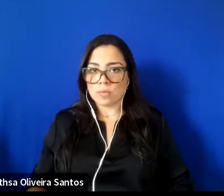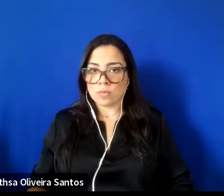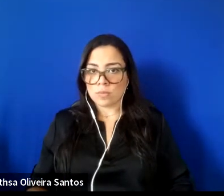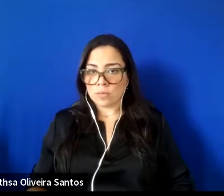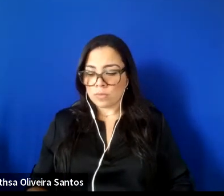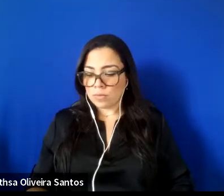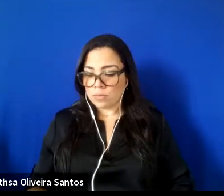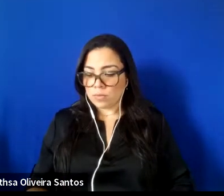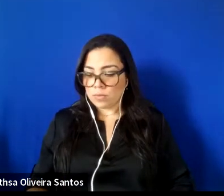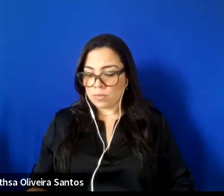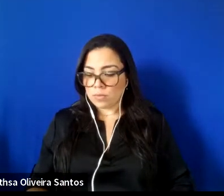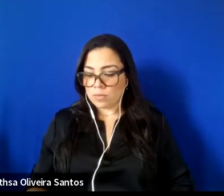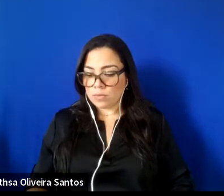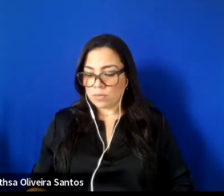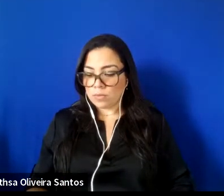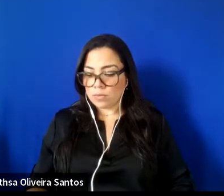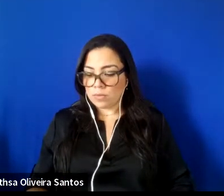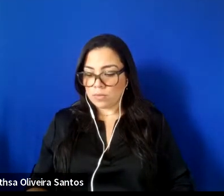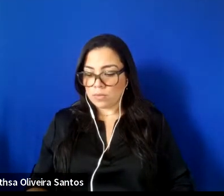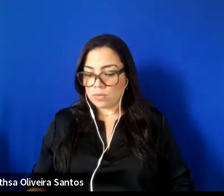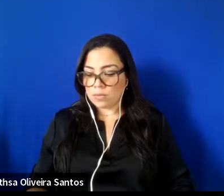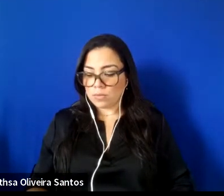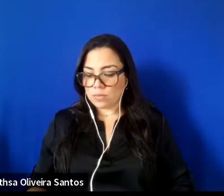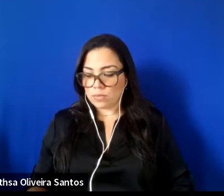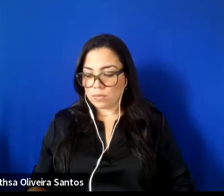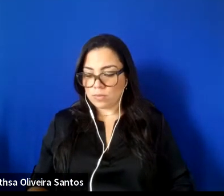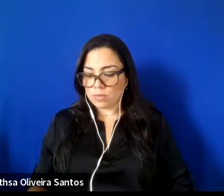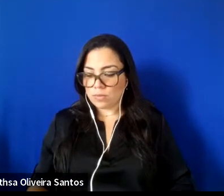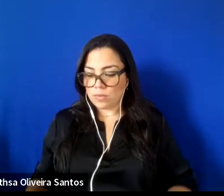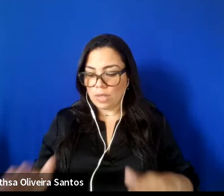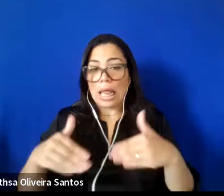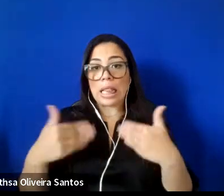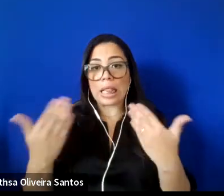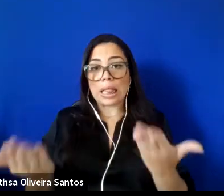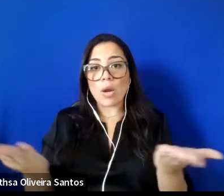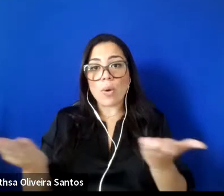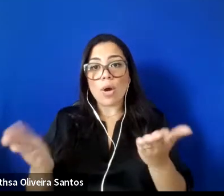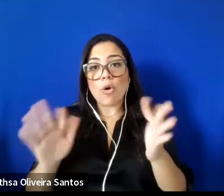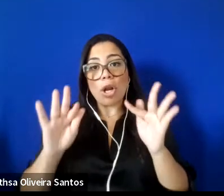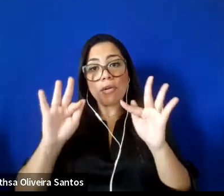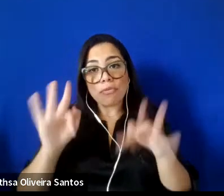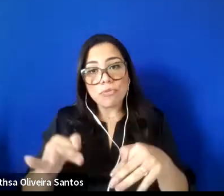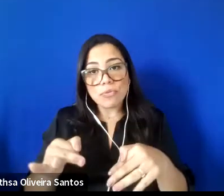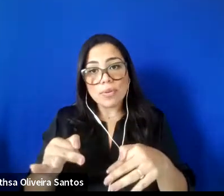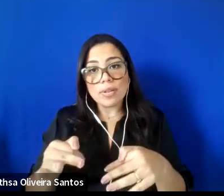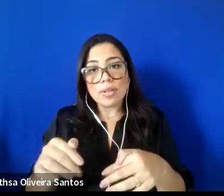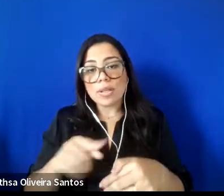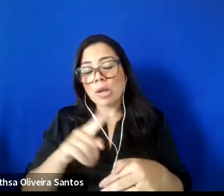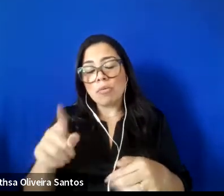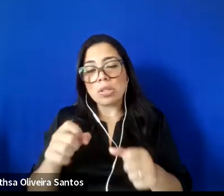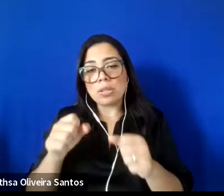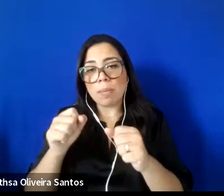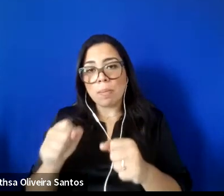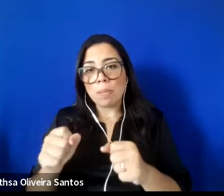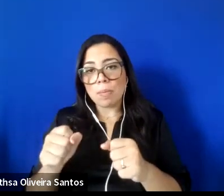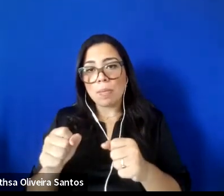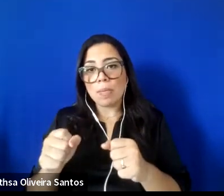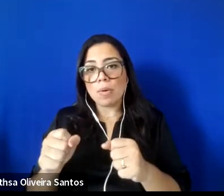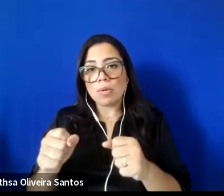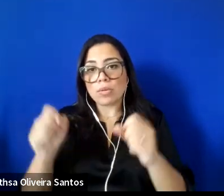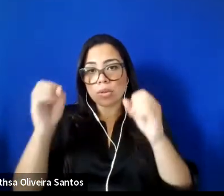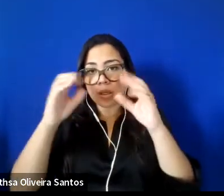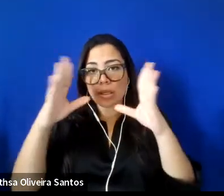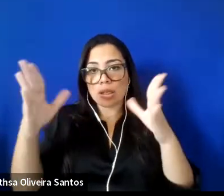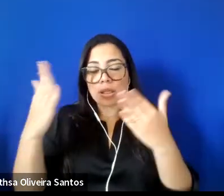Eu, de certa forma, então encerro a minha participação e me coloco à disposição da senhora para alguns esclarecimentos.